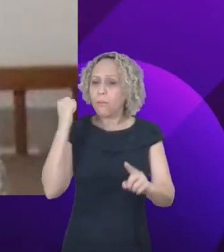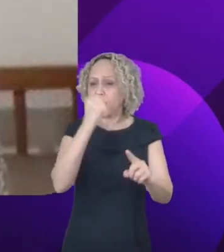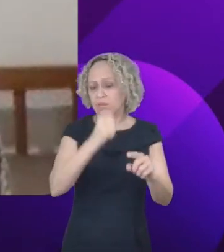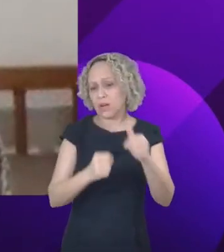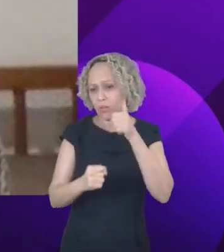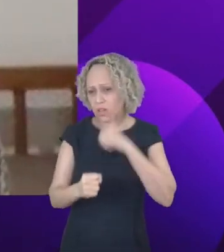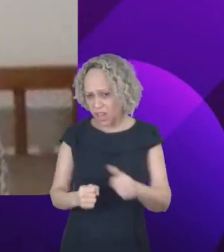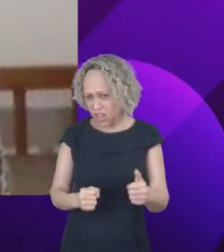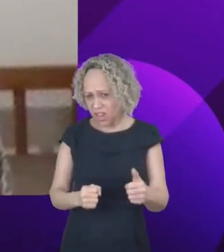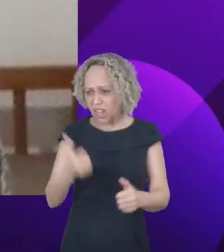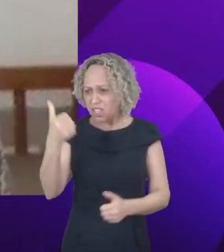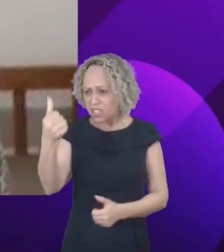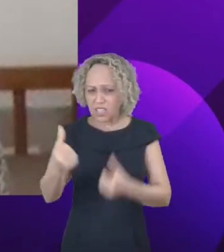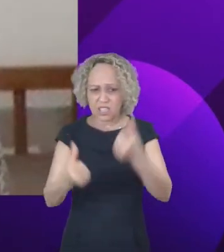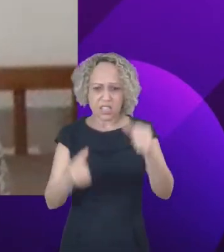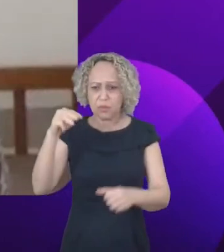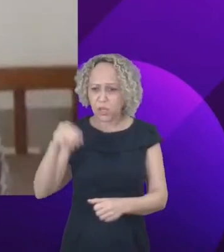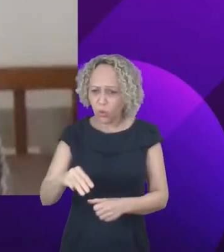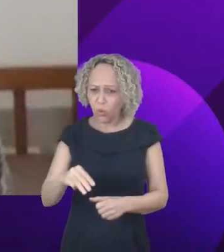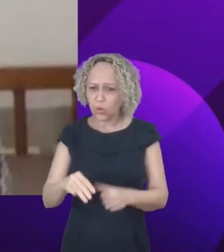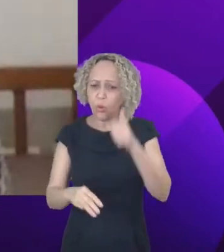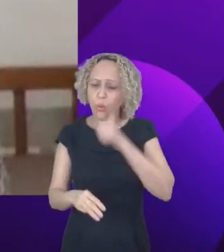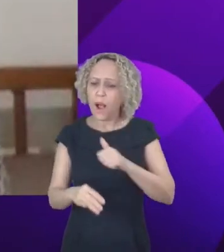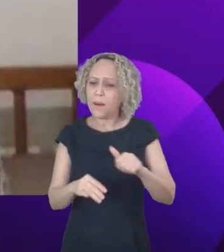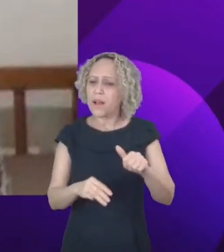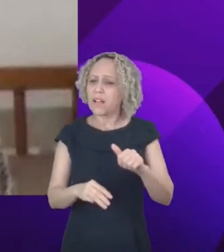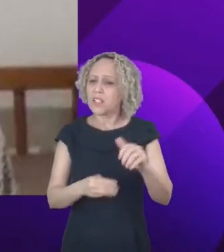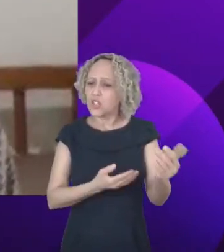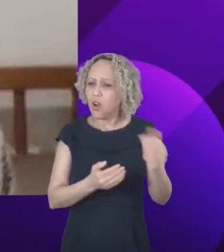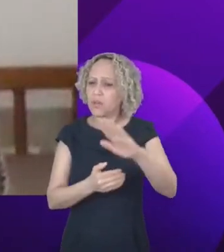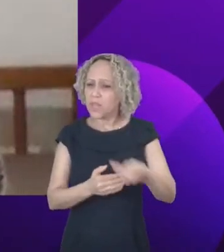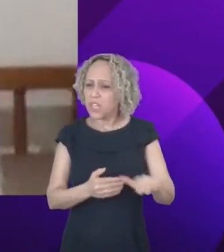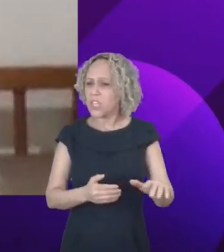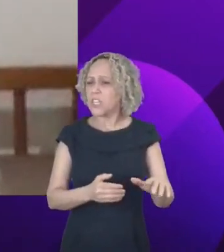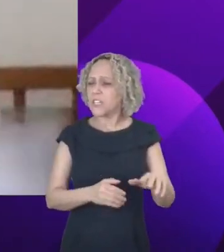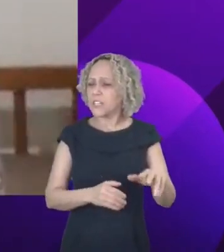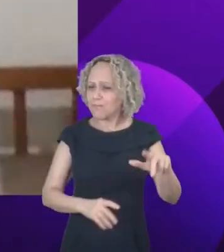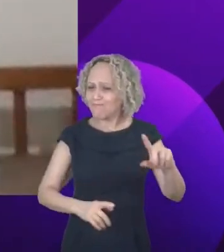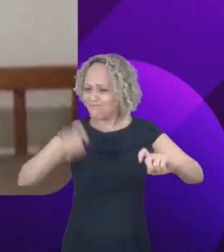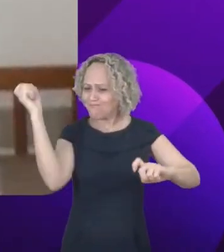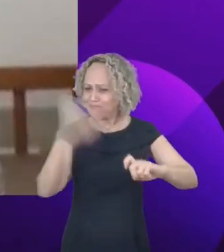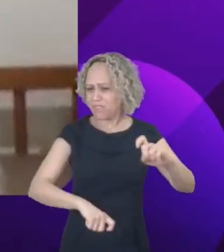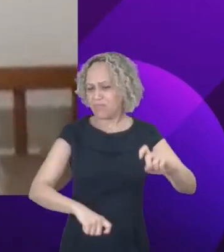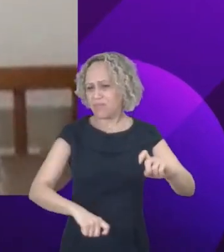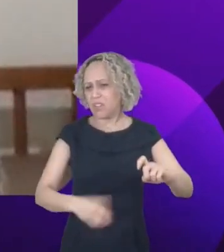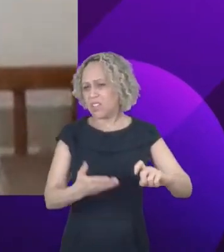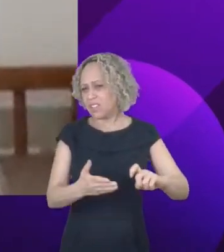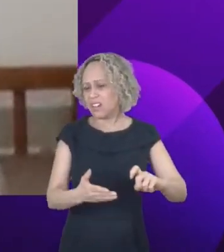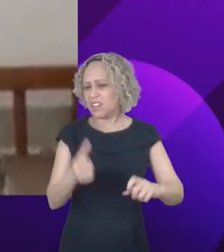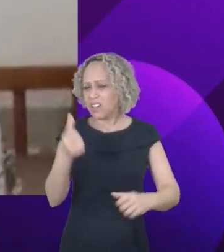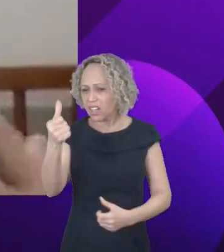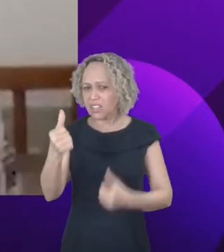ocorrem 75 casos de importunação sexual. Portanto, é fundamental